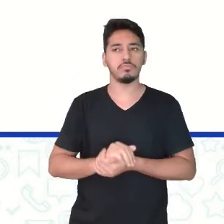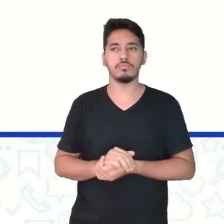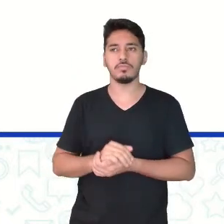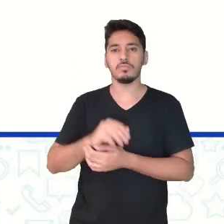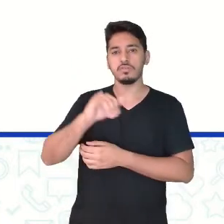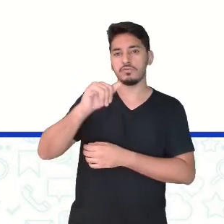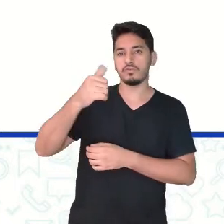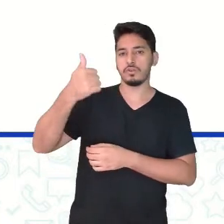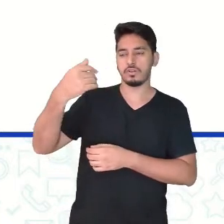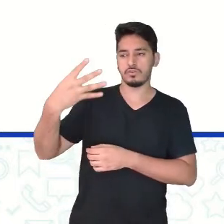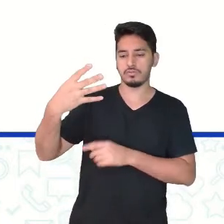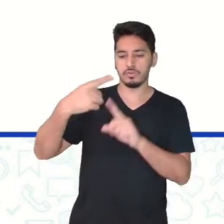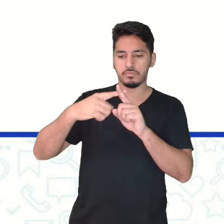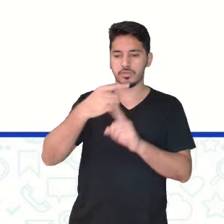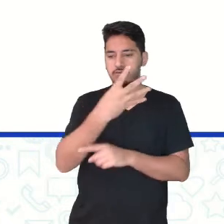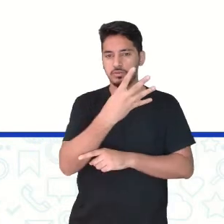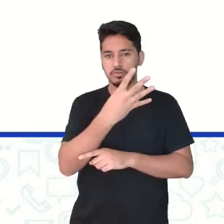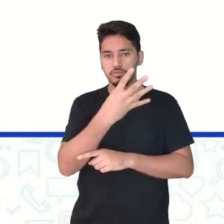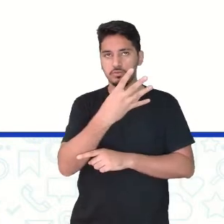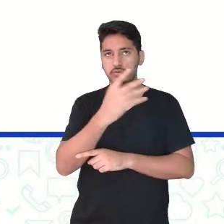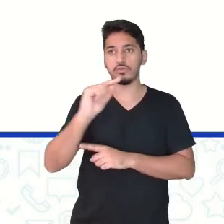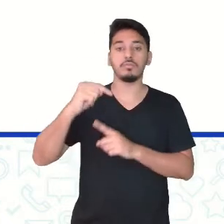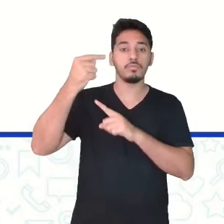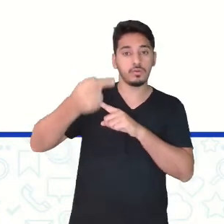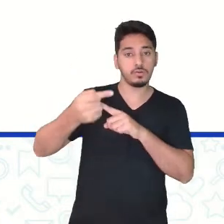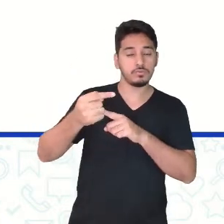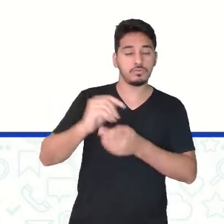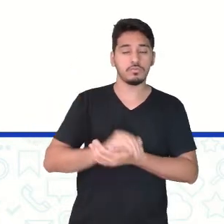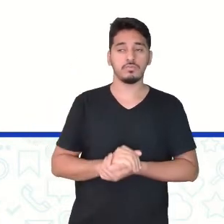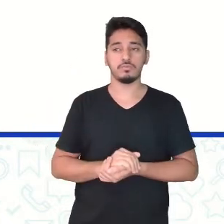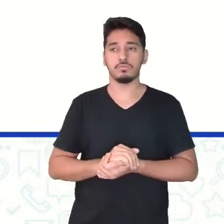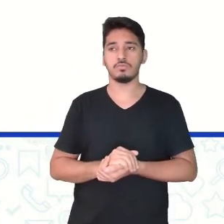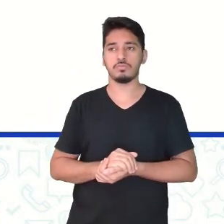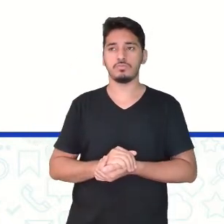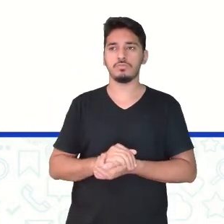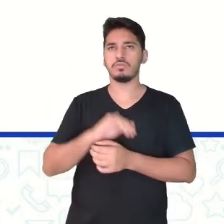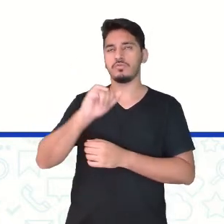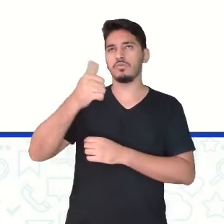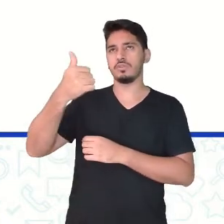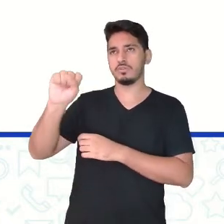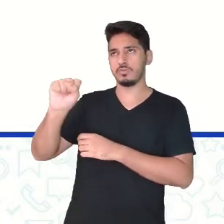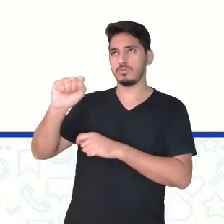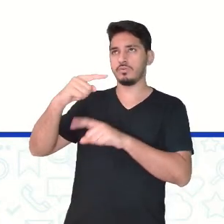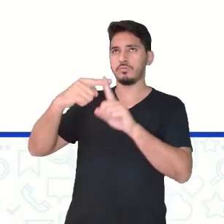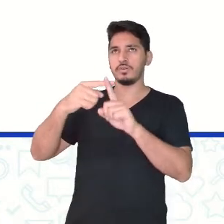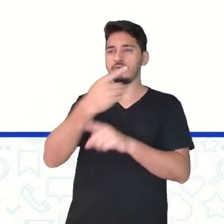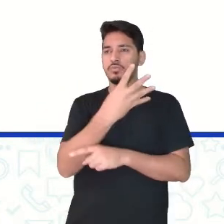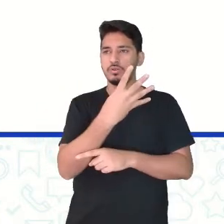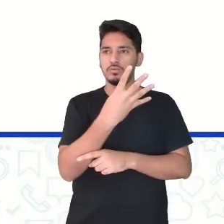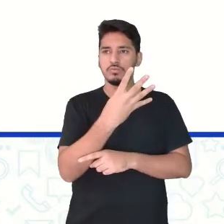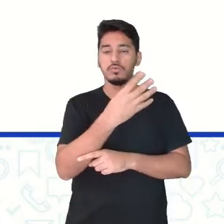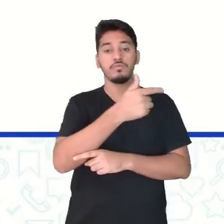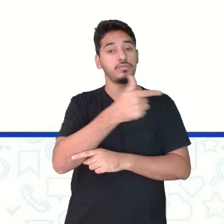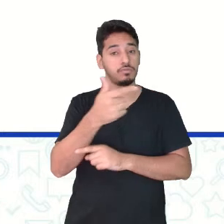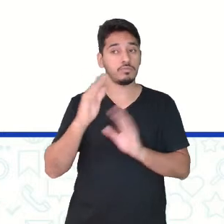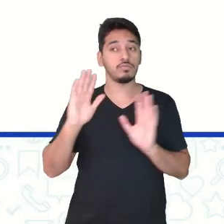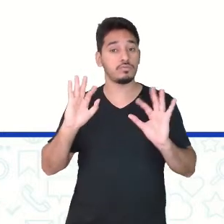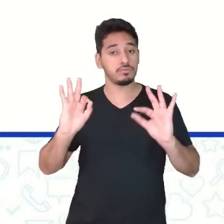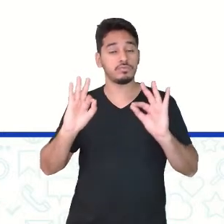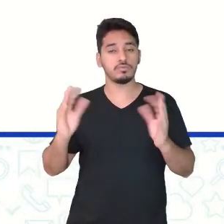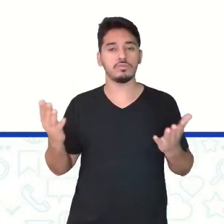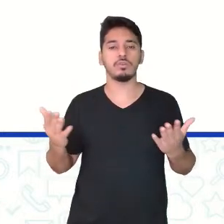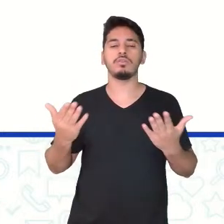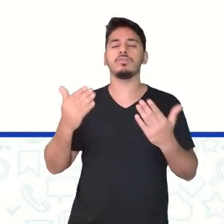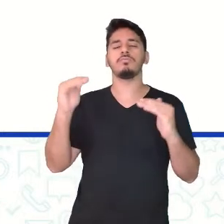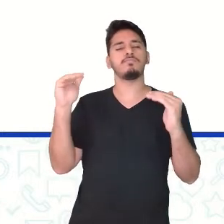for 14 mais 4, 18, deu o próximo. Se for o 18 mais 4, vai dar 22. Então, o